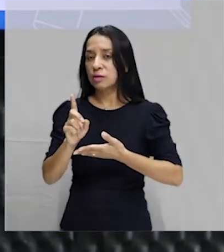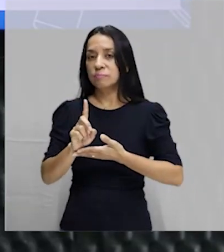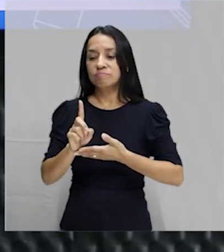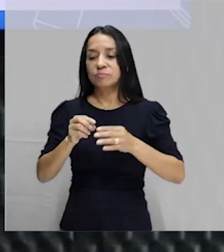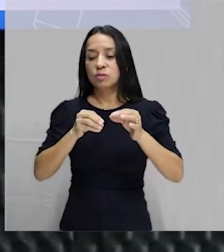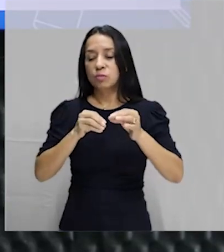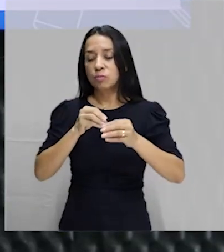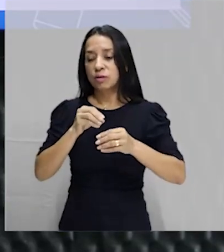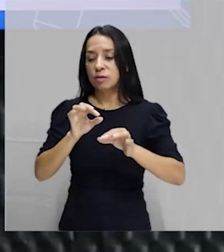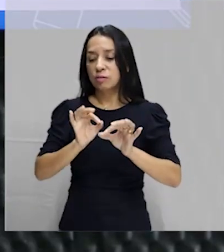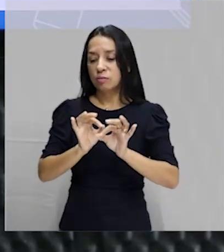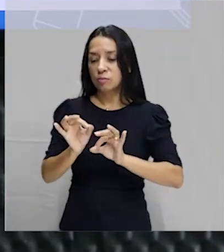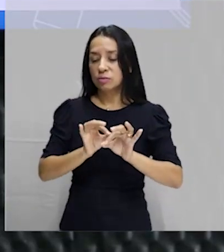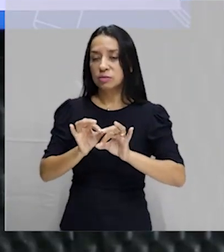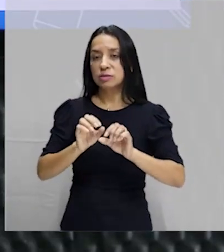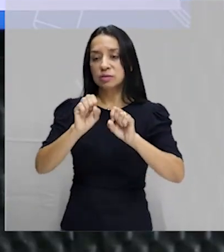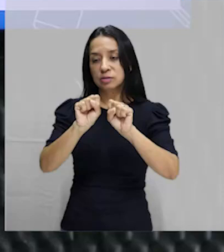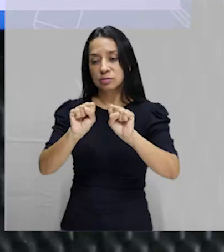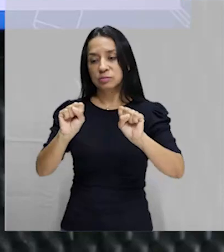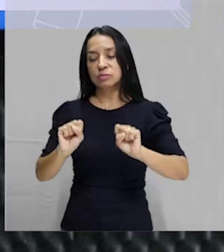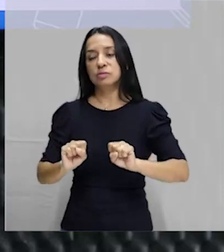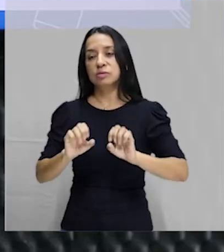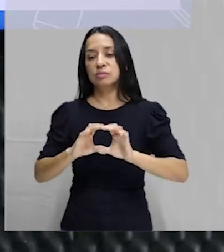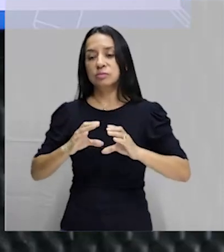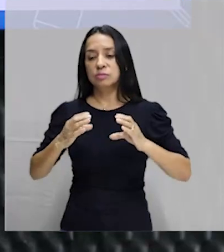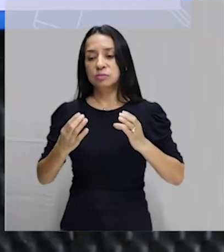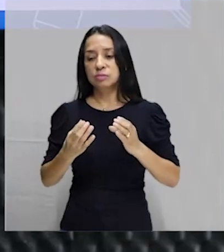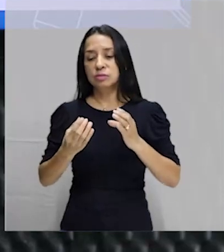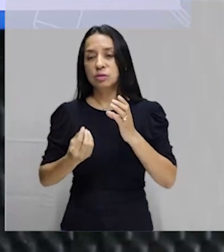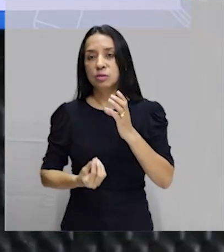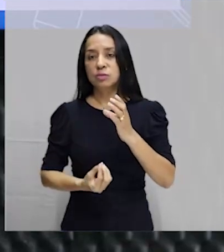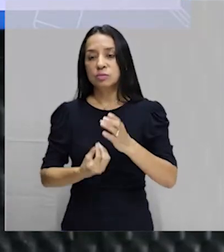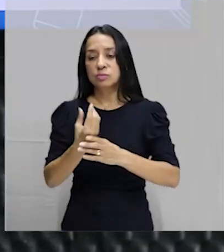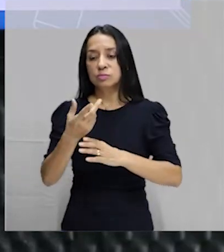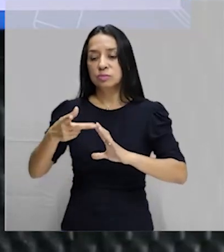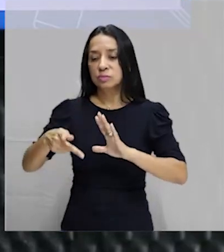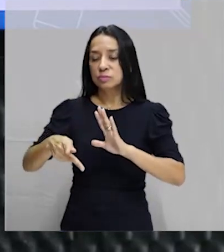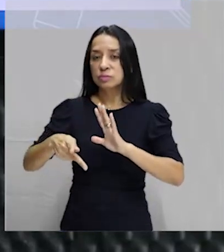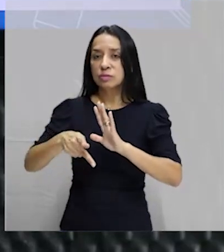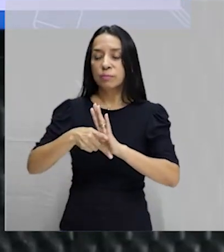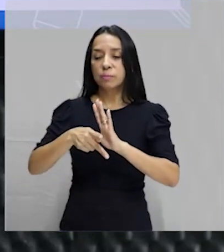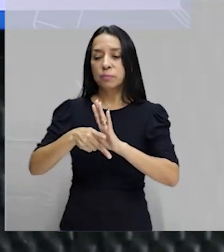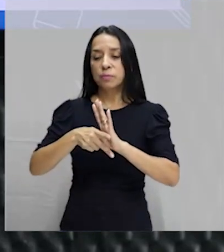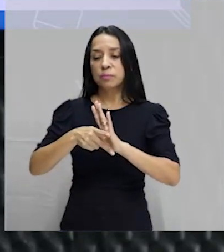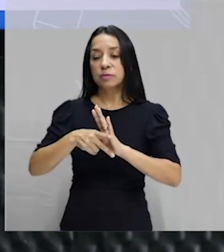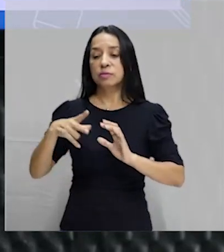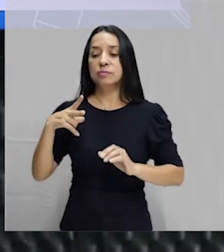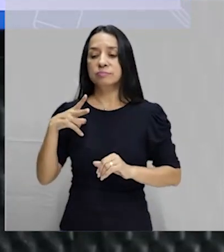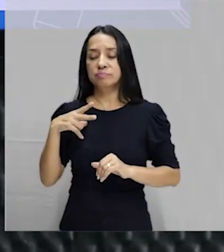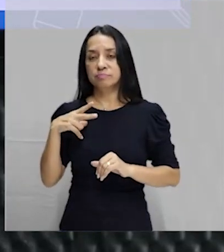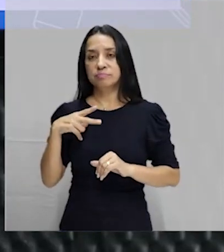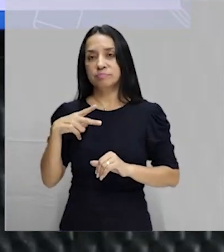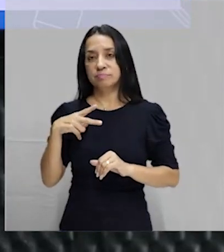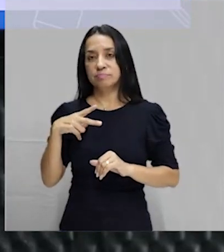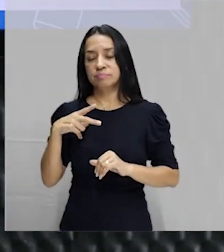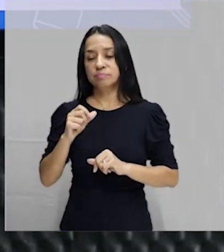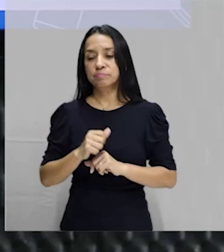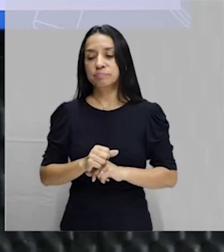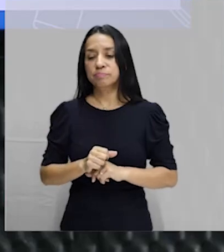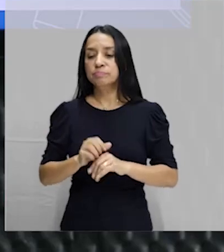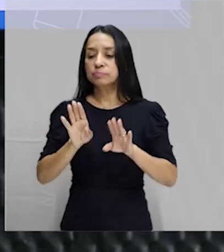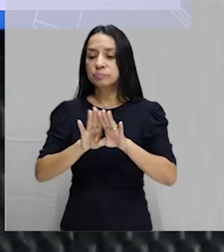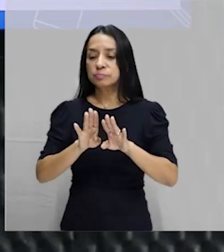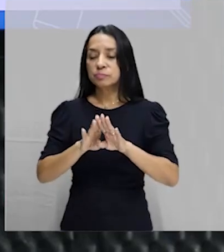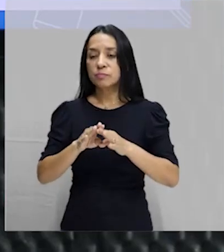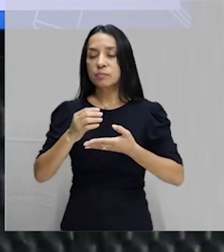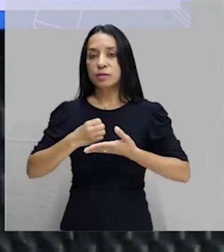sistema comunitário. O nascimento da propriedade privada. A propriedade privada ela vai